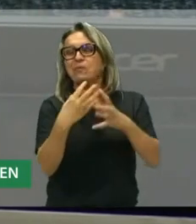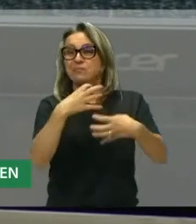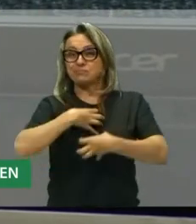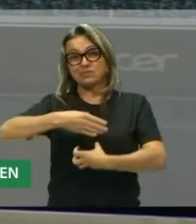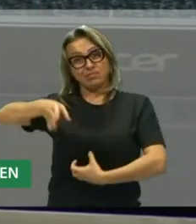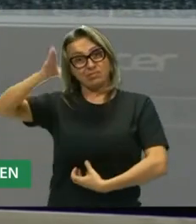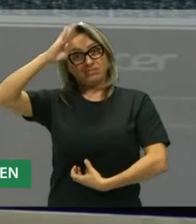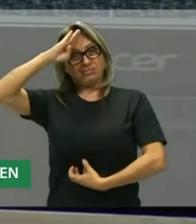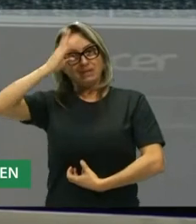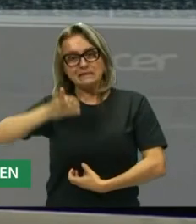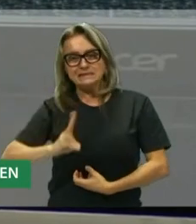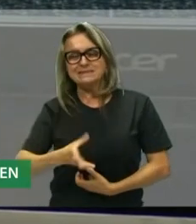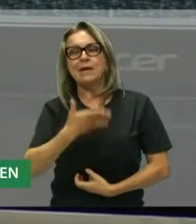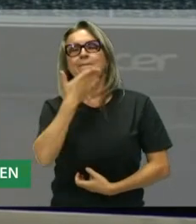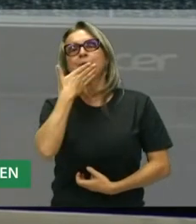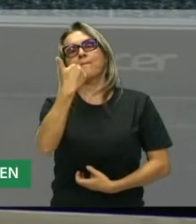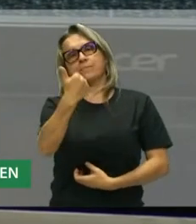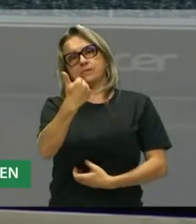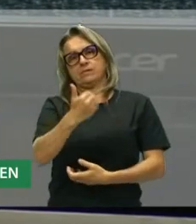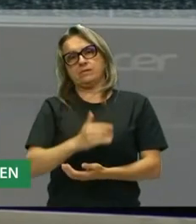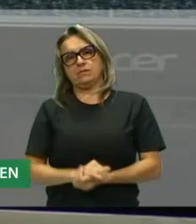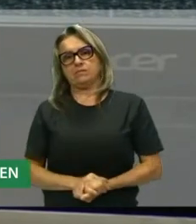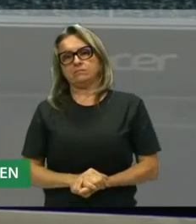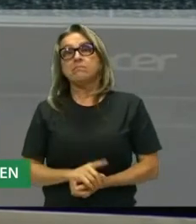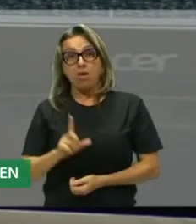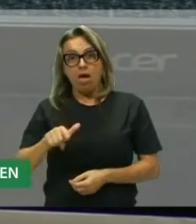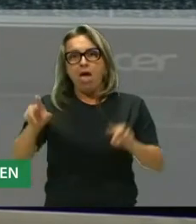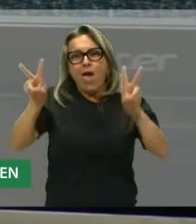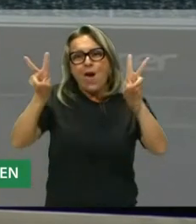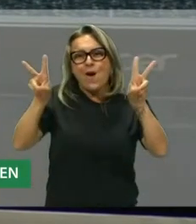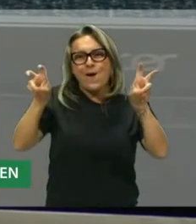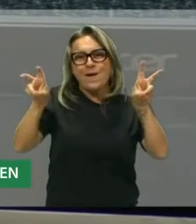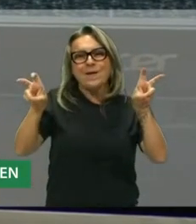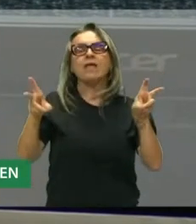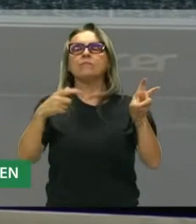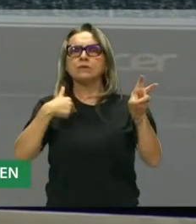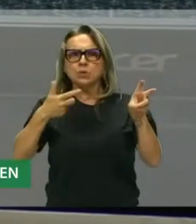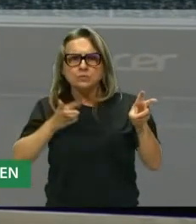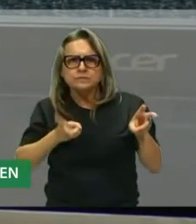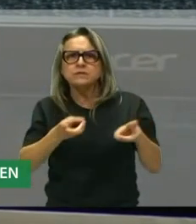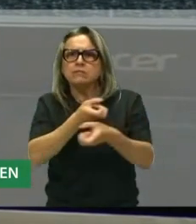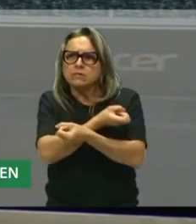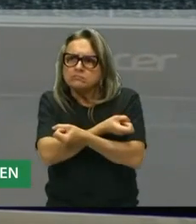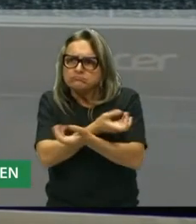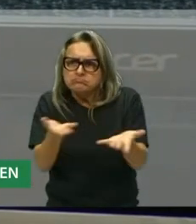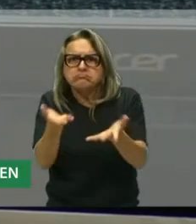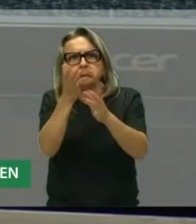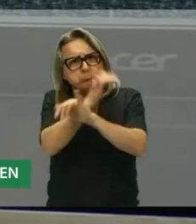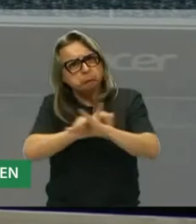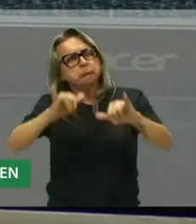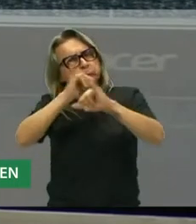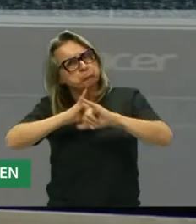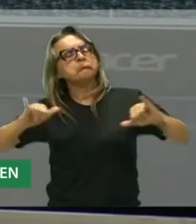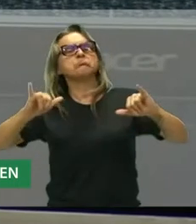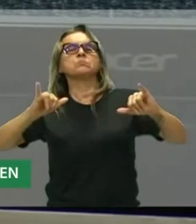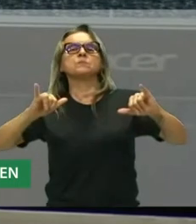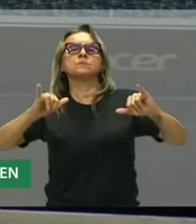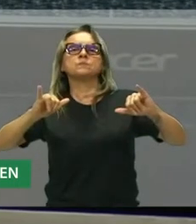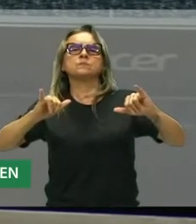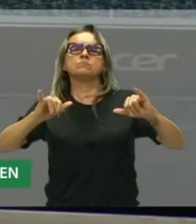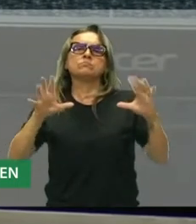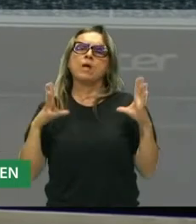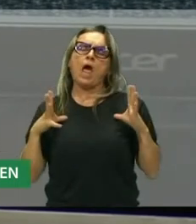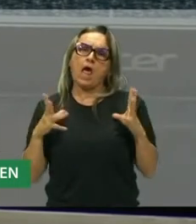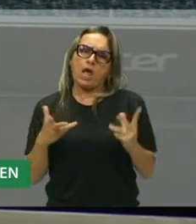né? Então, esse é o nosso lema, que eu transmito, procuro transmitir a muitos